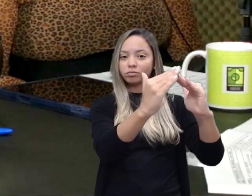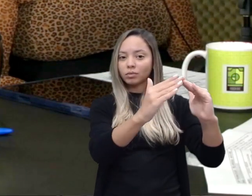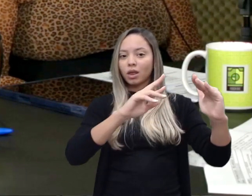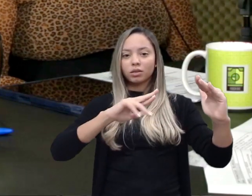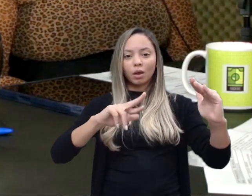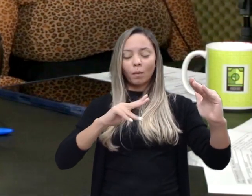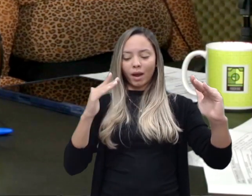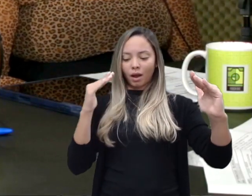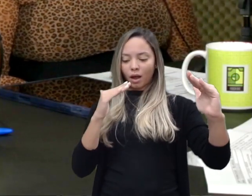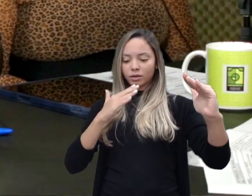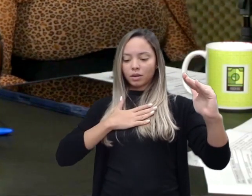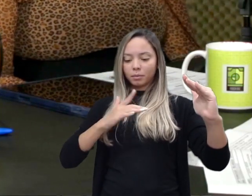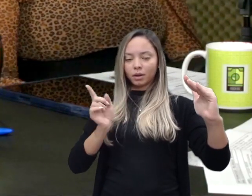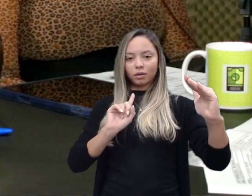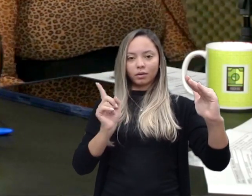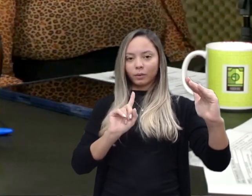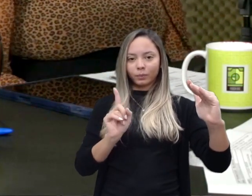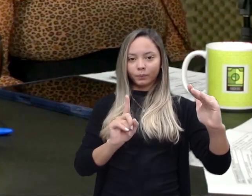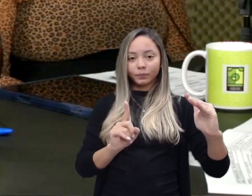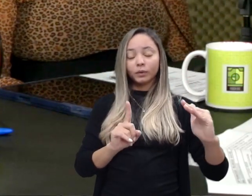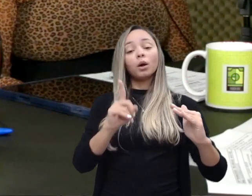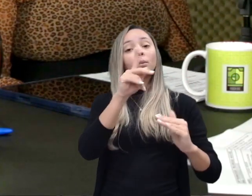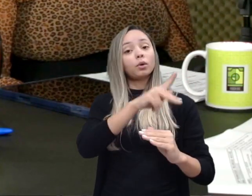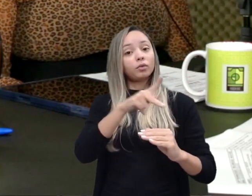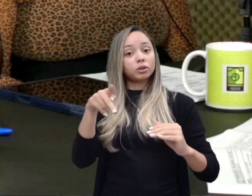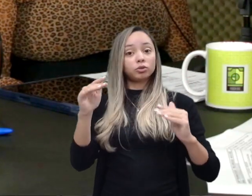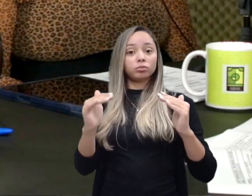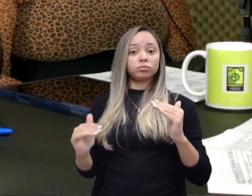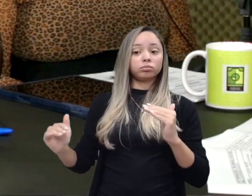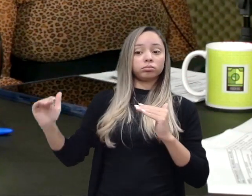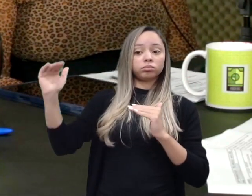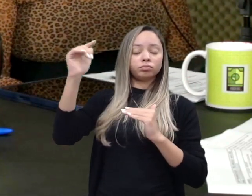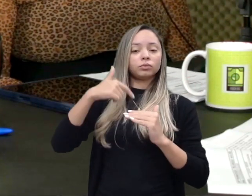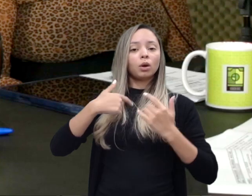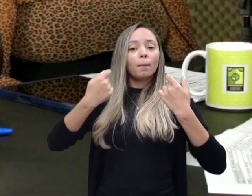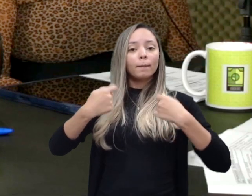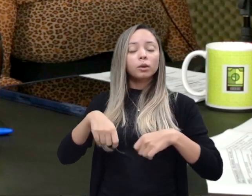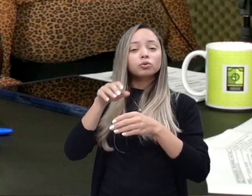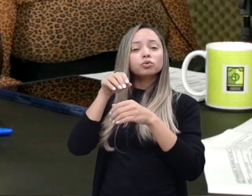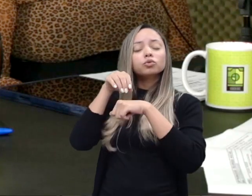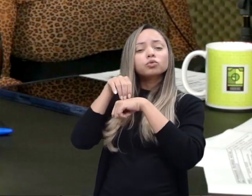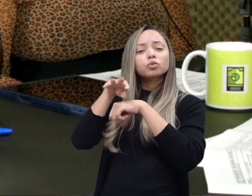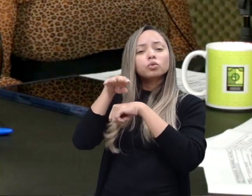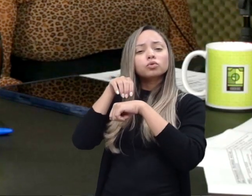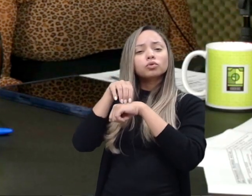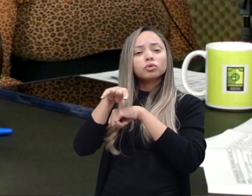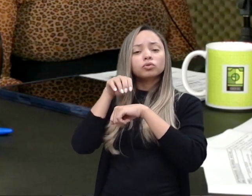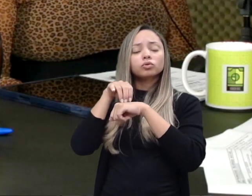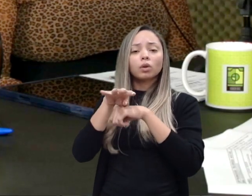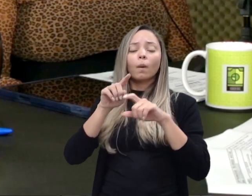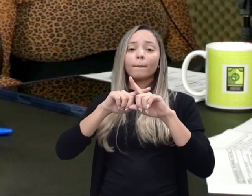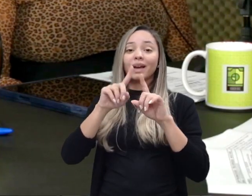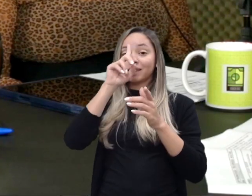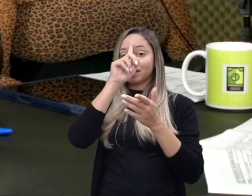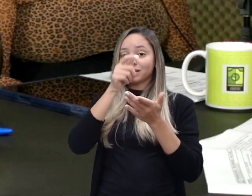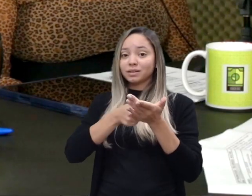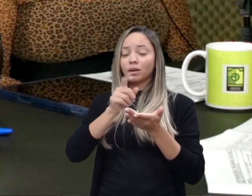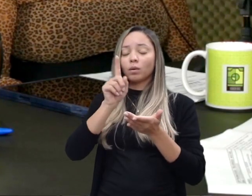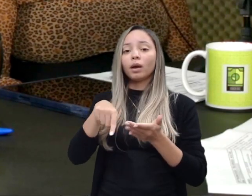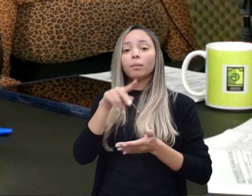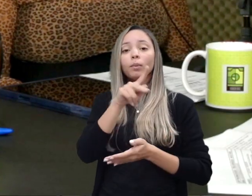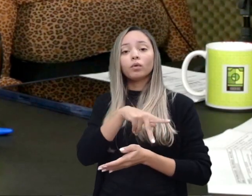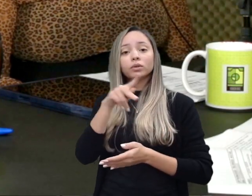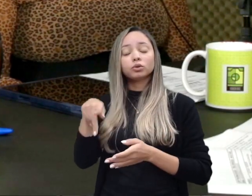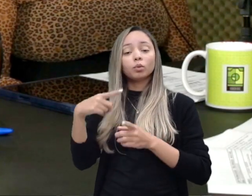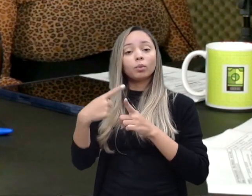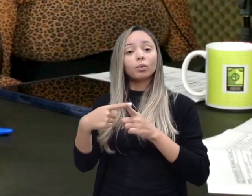a gente fala o tempo todo, assim, professor é soberano, então eu posso chegar com as minhas sugestões, mas a decisão é do professor. Ele conhece o